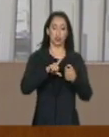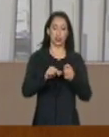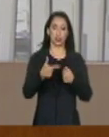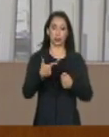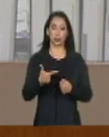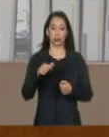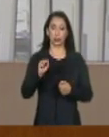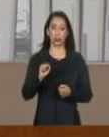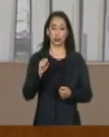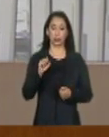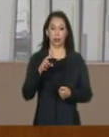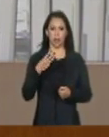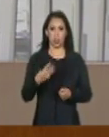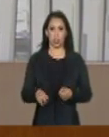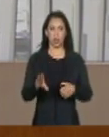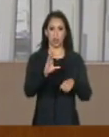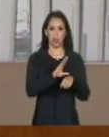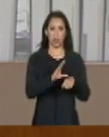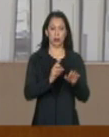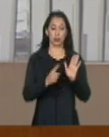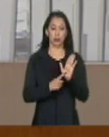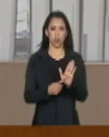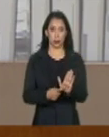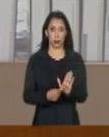com a Constituição, assim o demonstra.